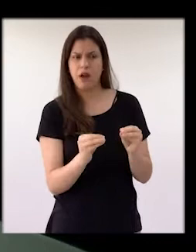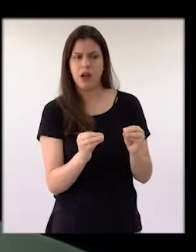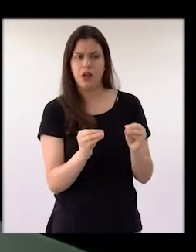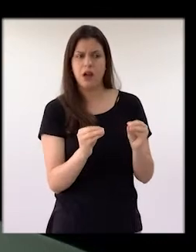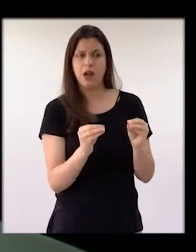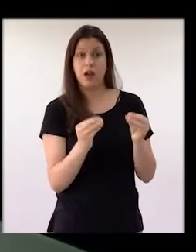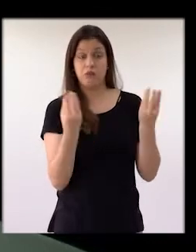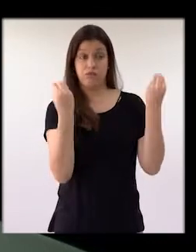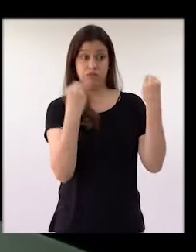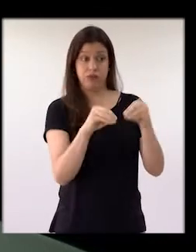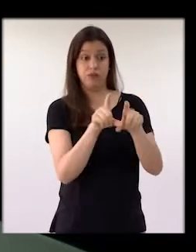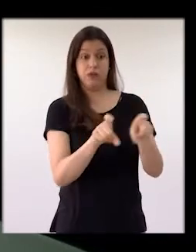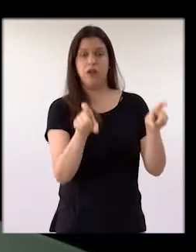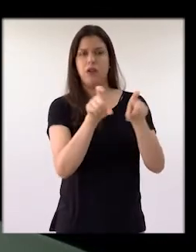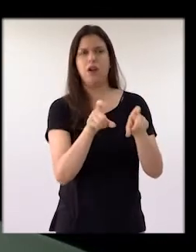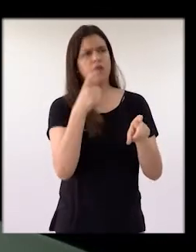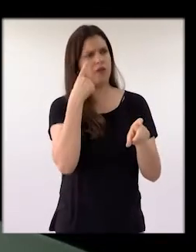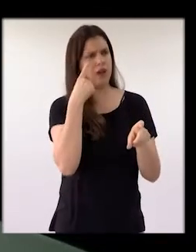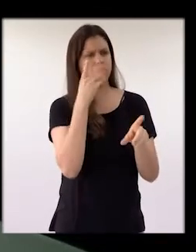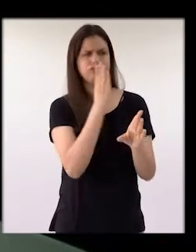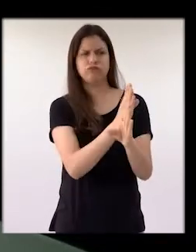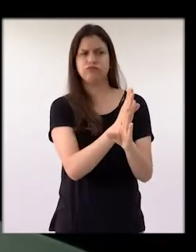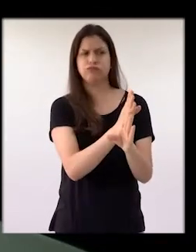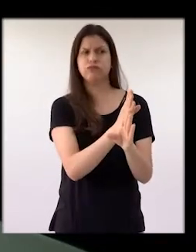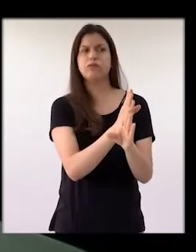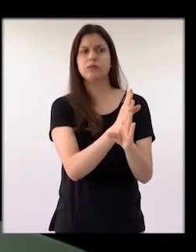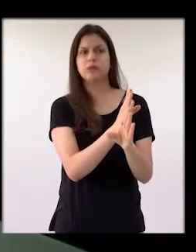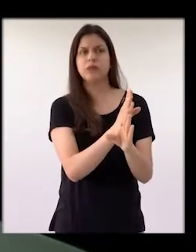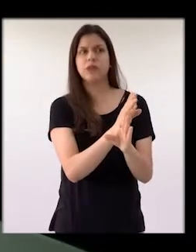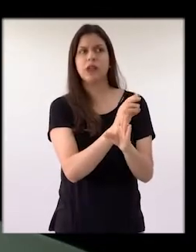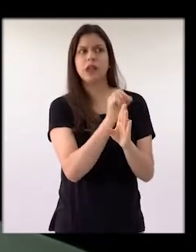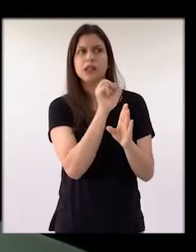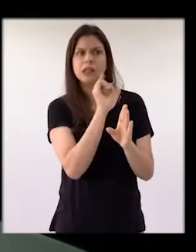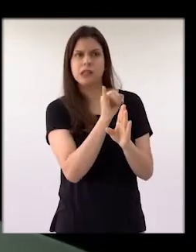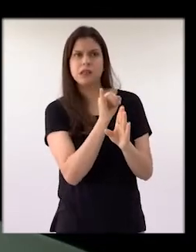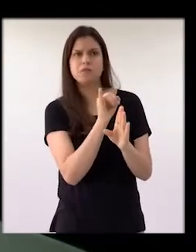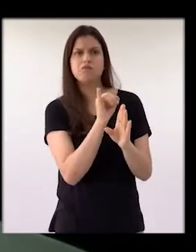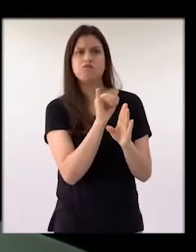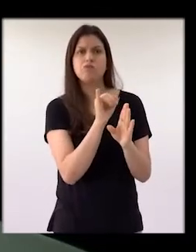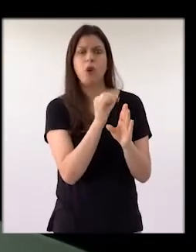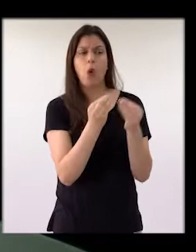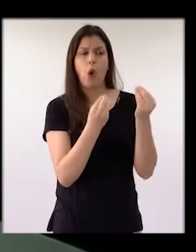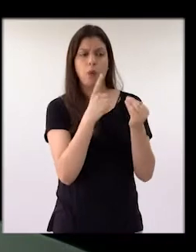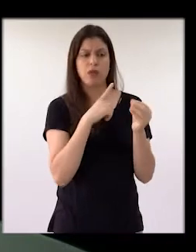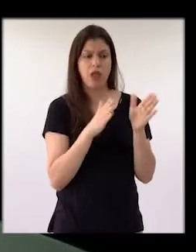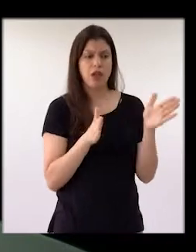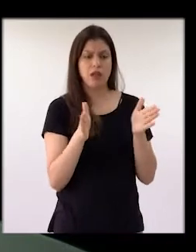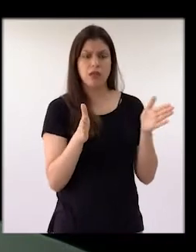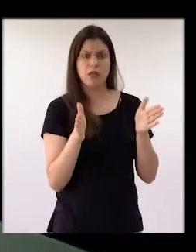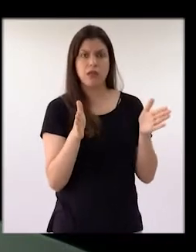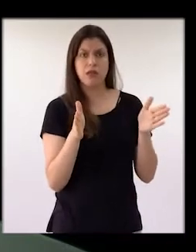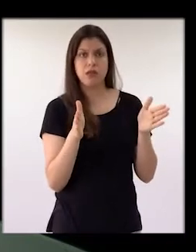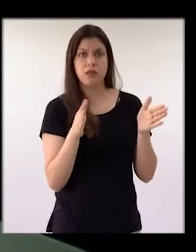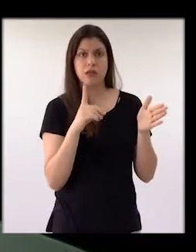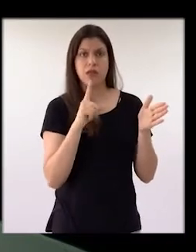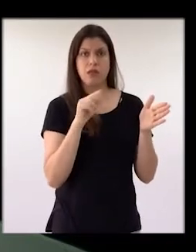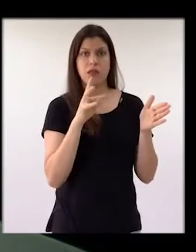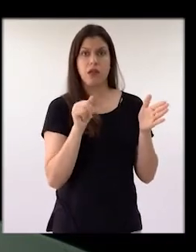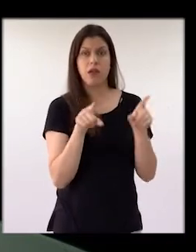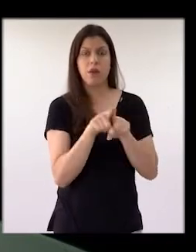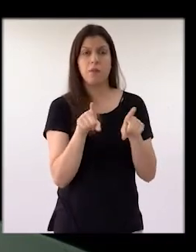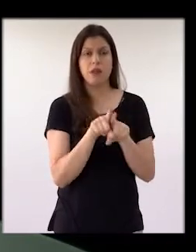consigo verificar a eficiência. Os dois têm o mesmo objetivo, né? Estimar esse score de eficiência que a gente